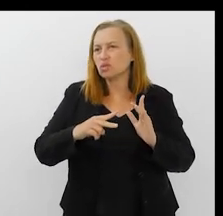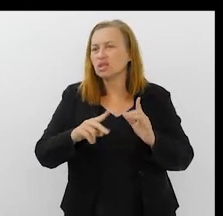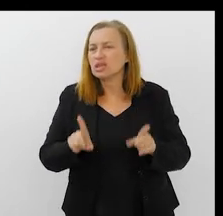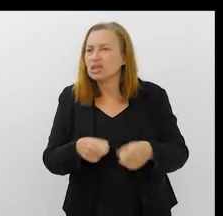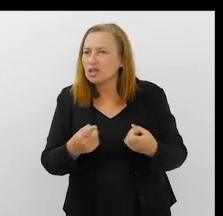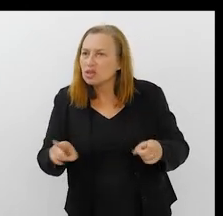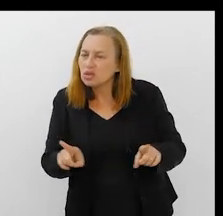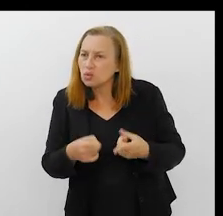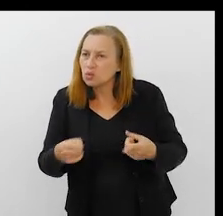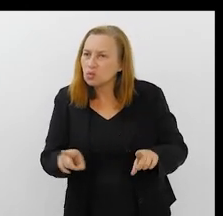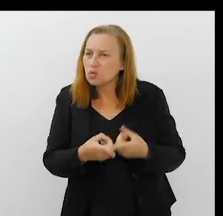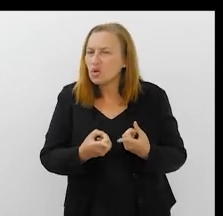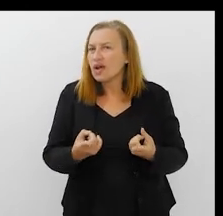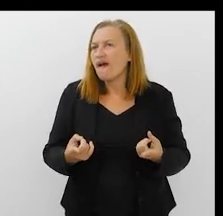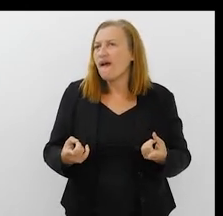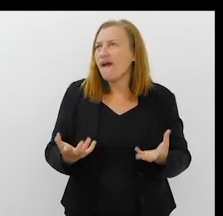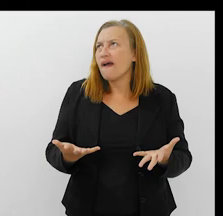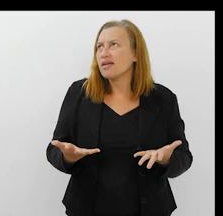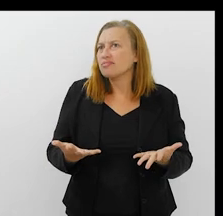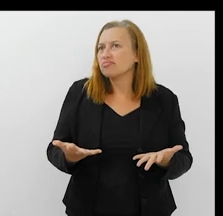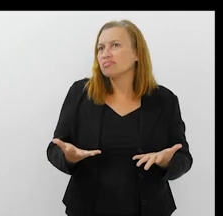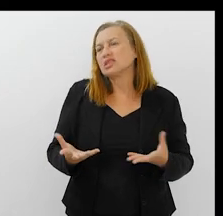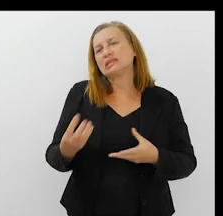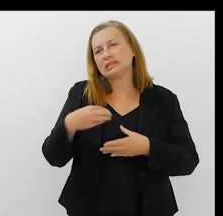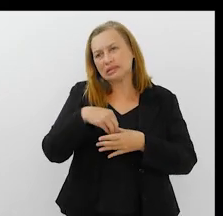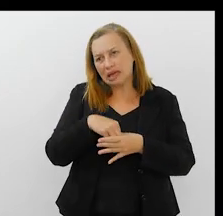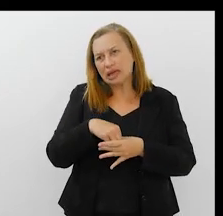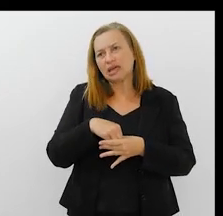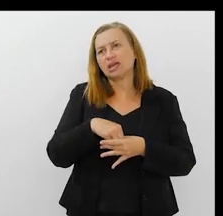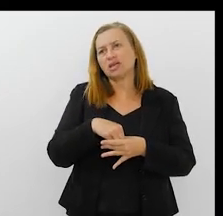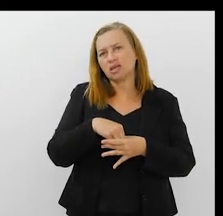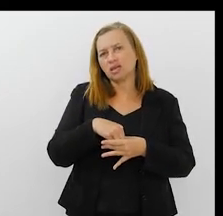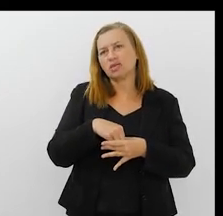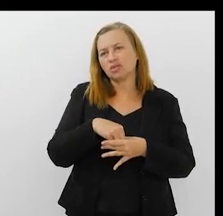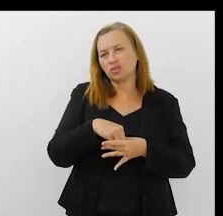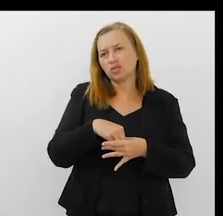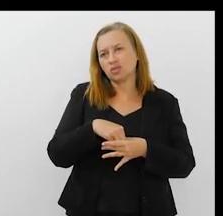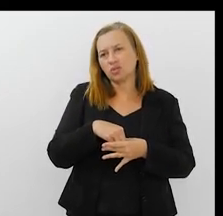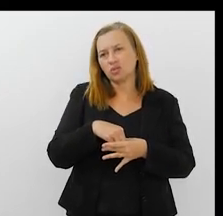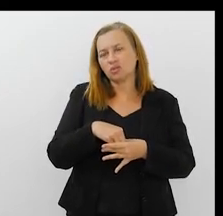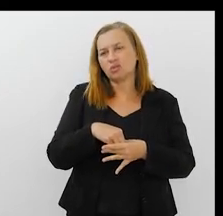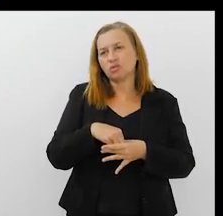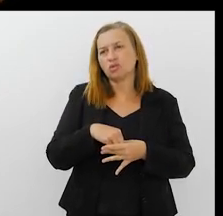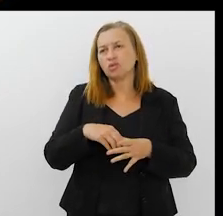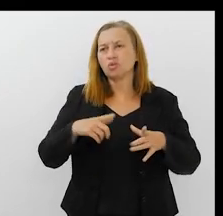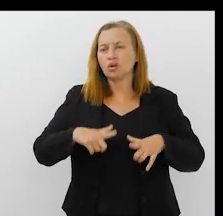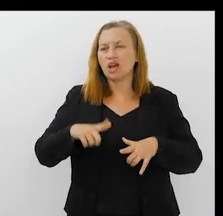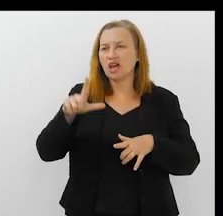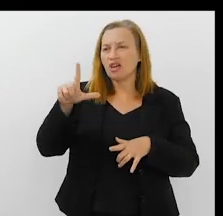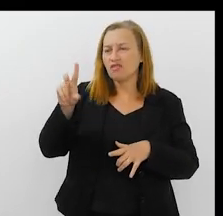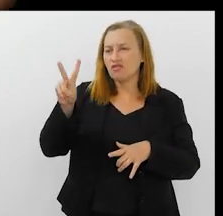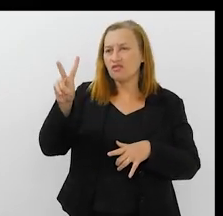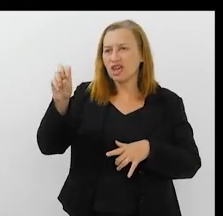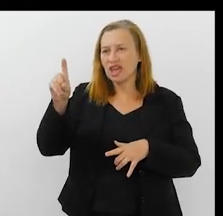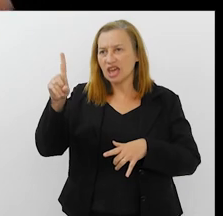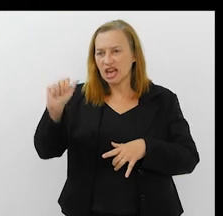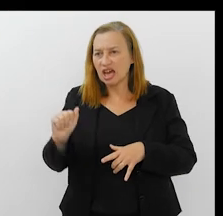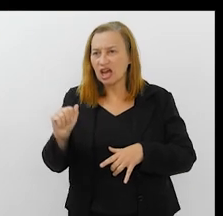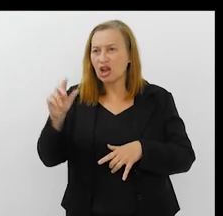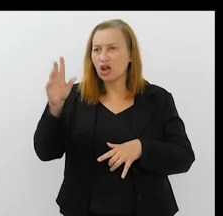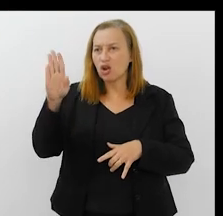fácil, pequenininha, era muito dentro da vibe expressionista, que era Villa-Lobos,